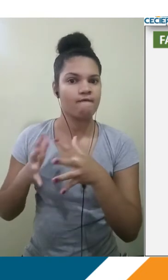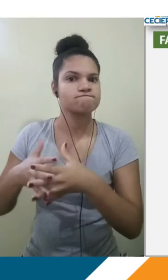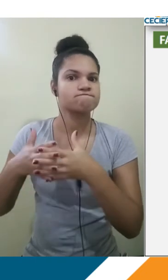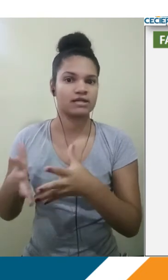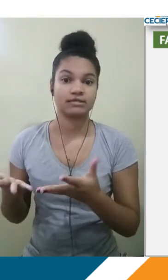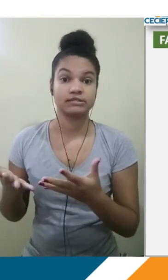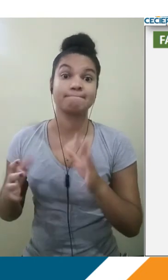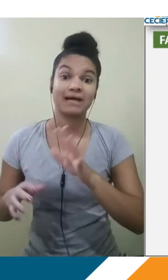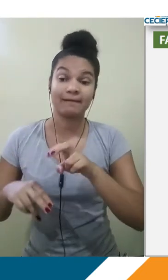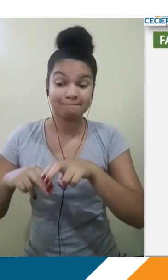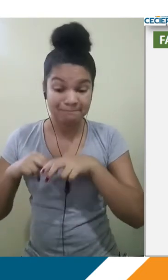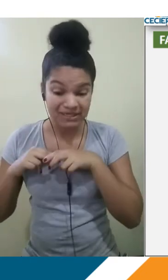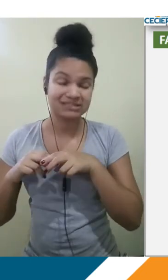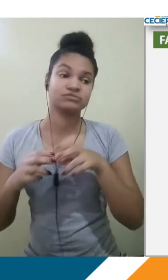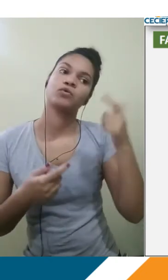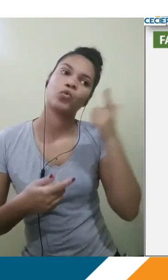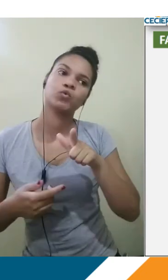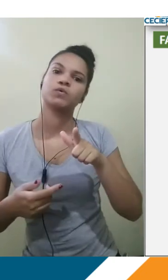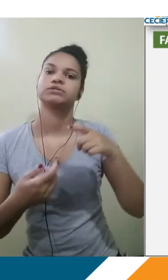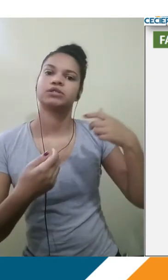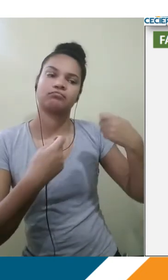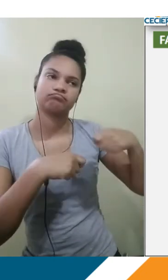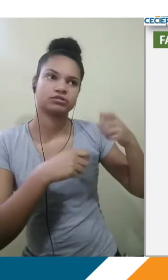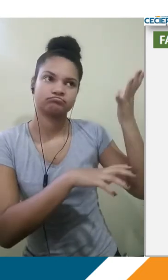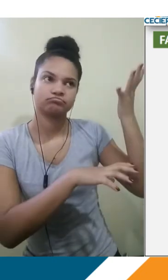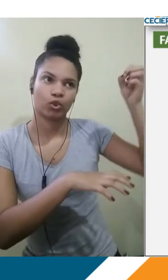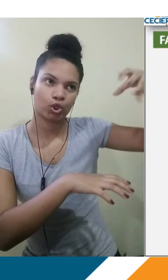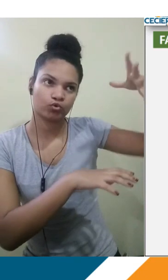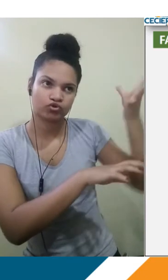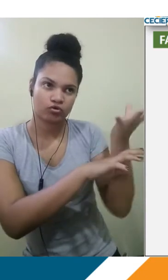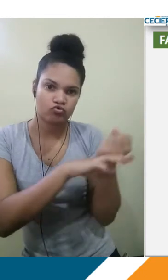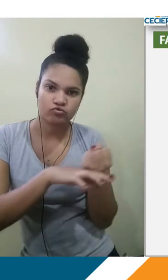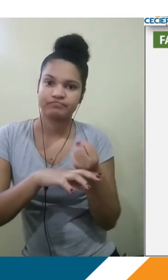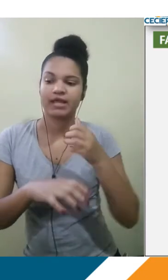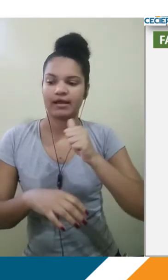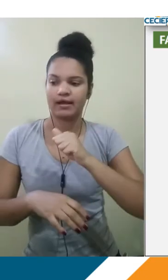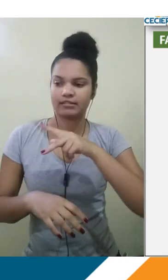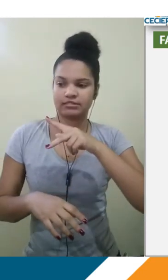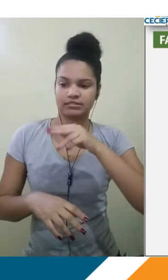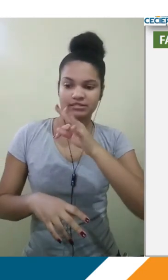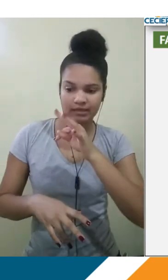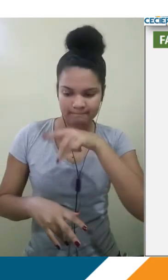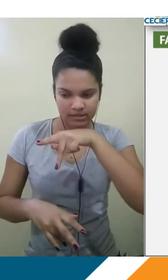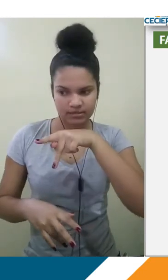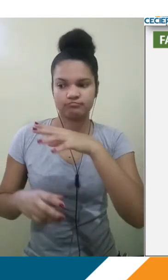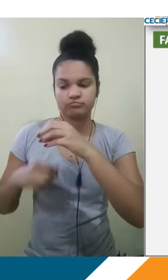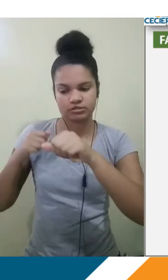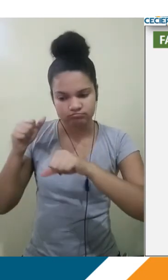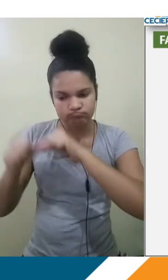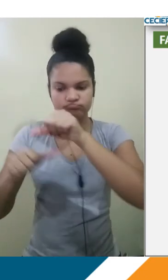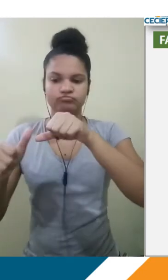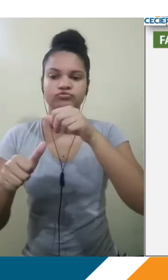ser transformada em energia química, em ATP, e a energia do ATP é utilizada para que